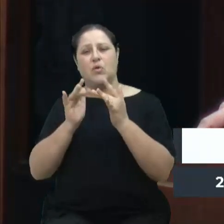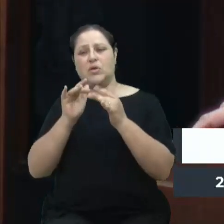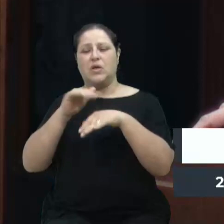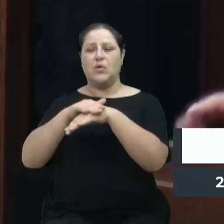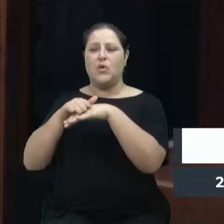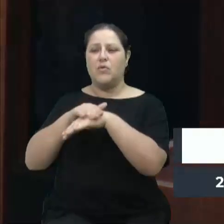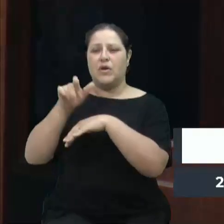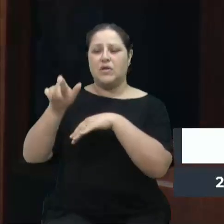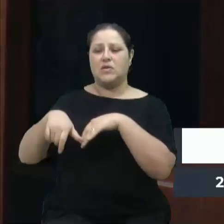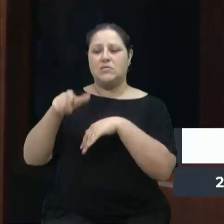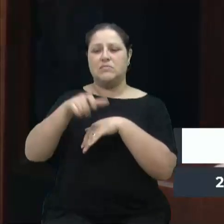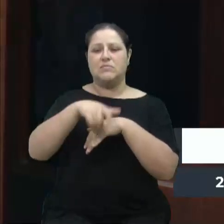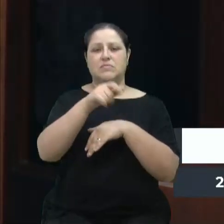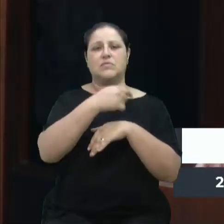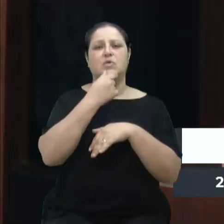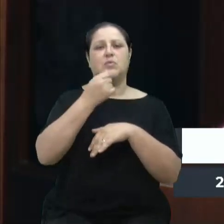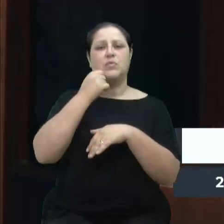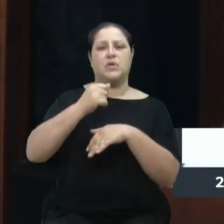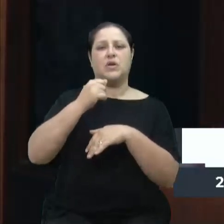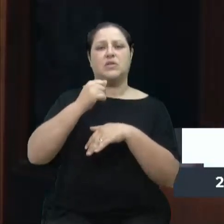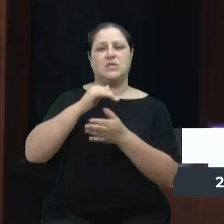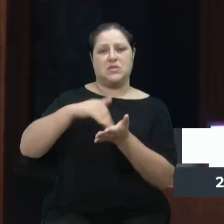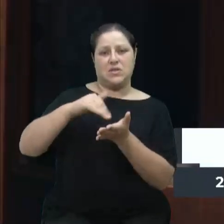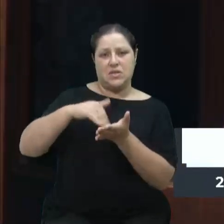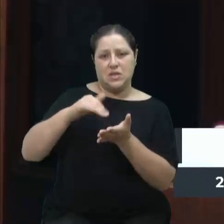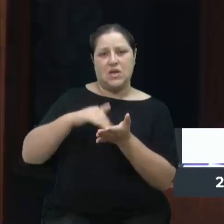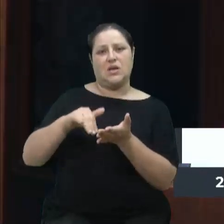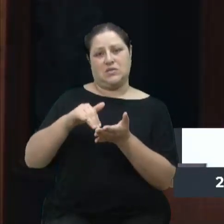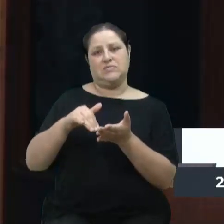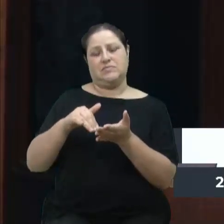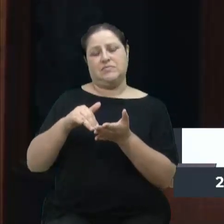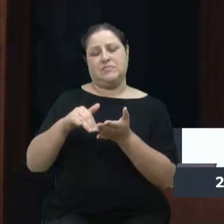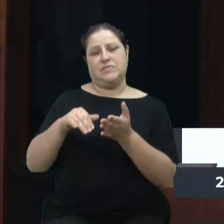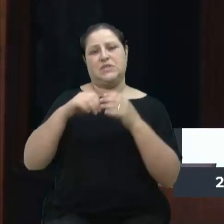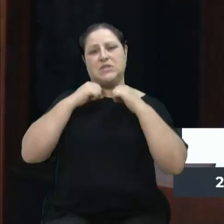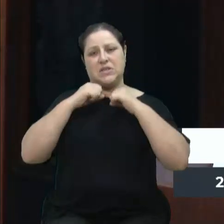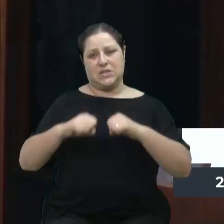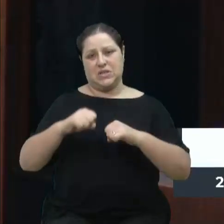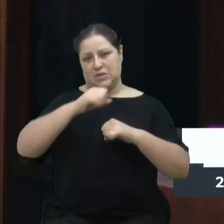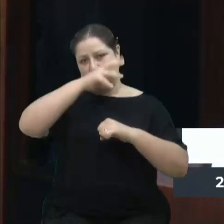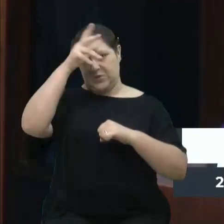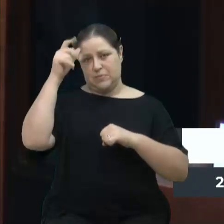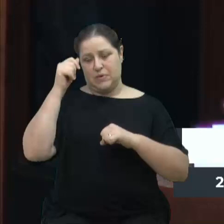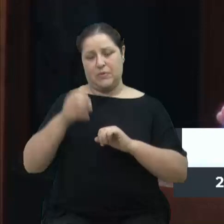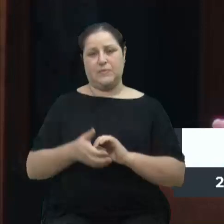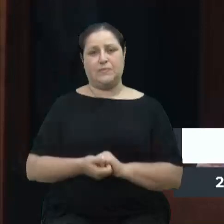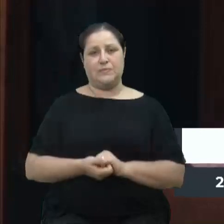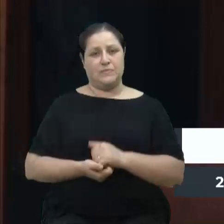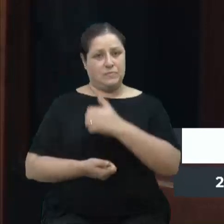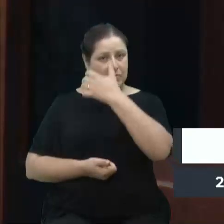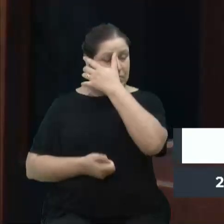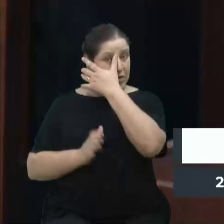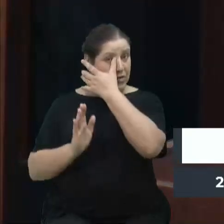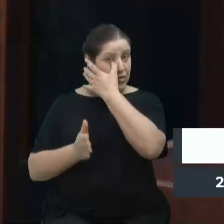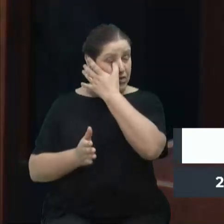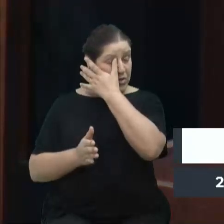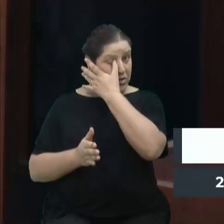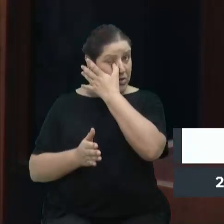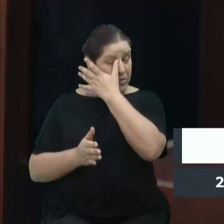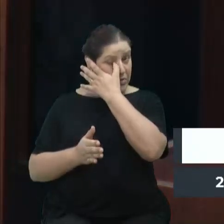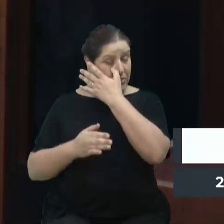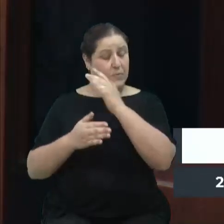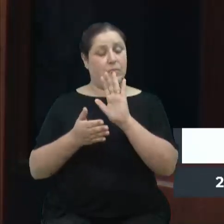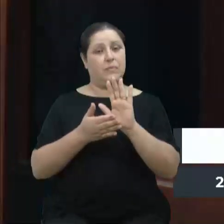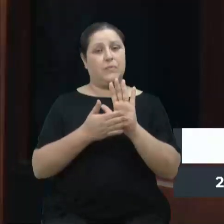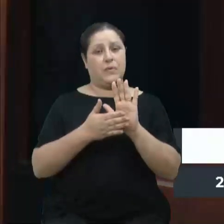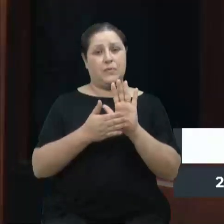municipal. Eu propus já mais de 43 projetos de leis, e desses tenho 2 que eu queria